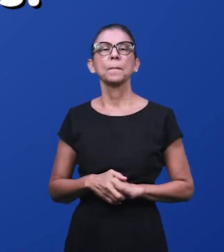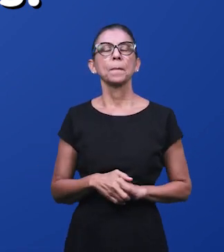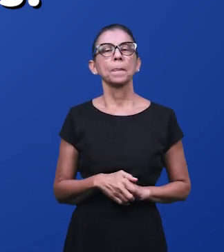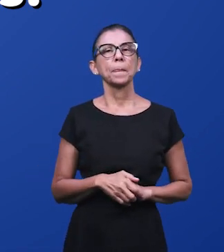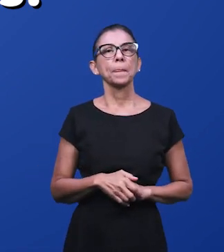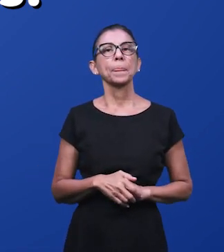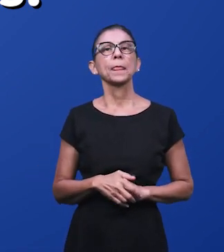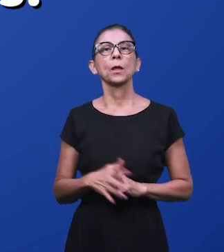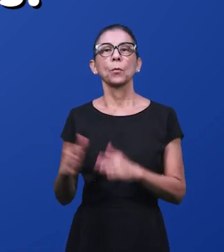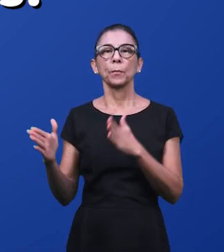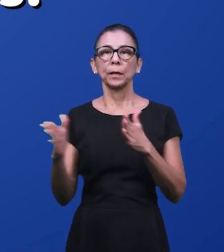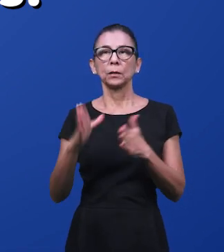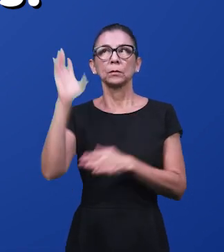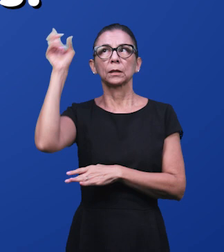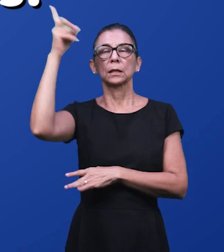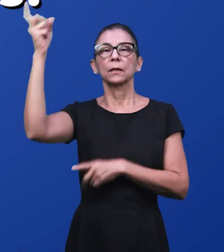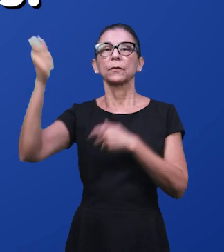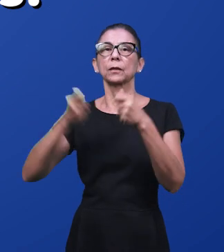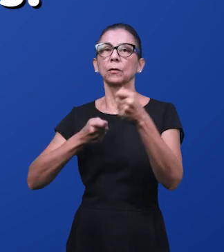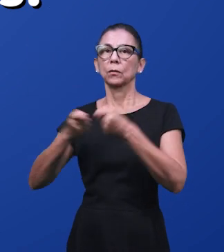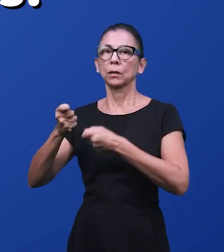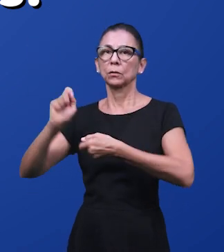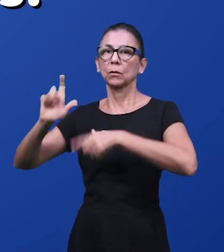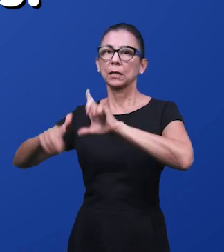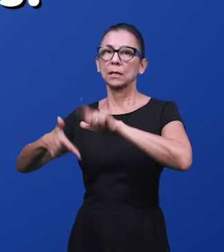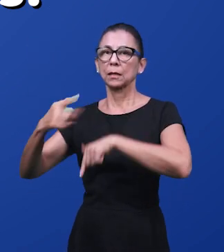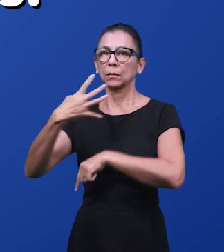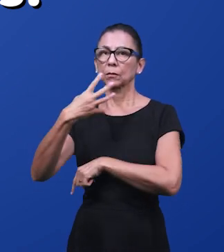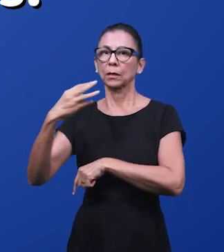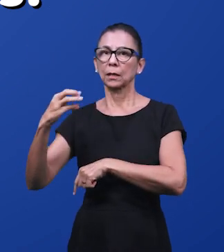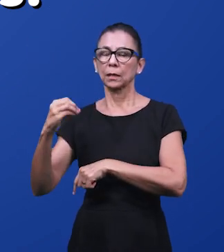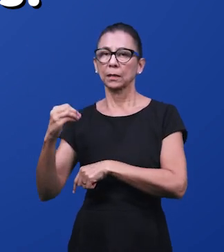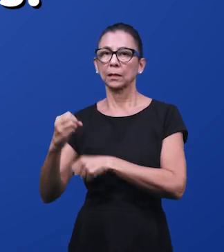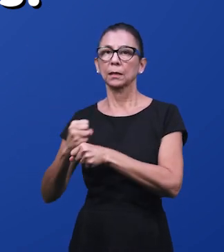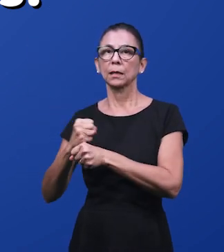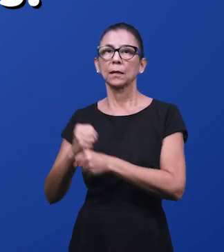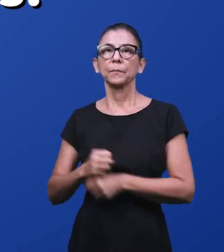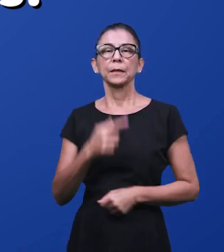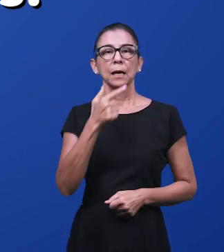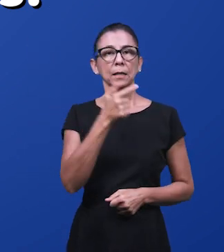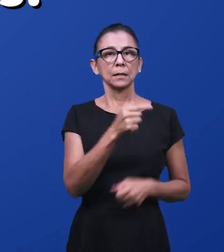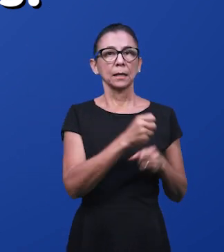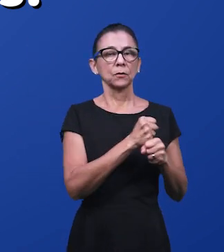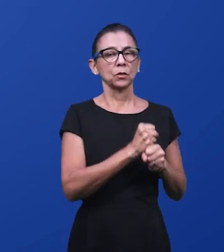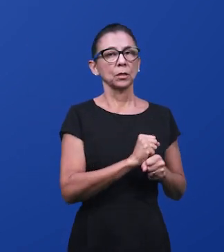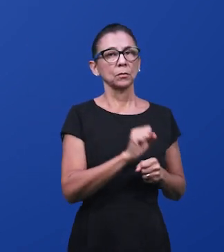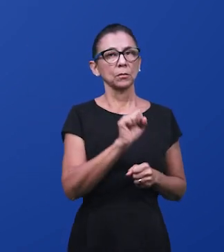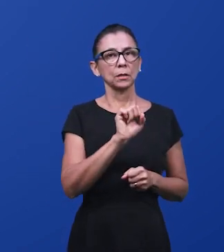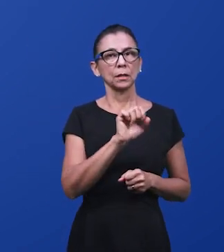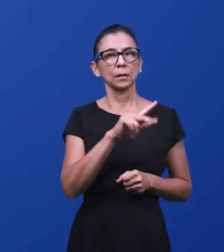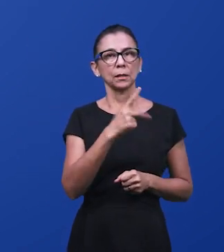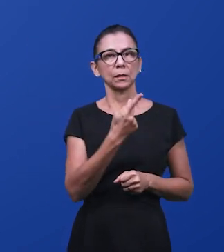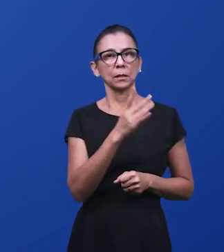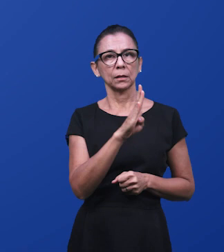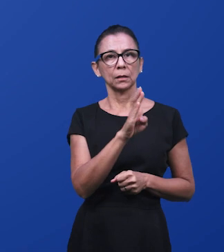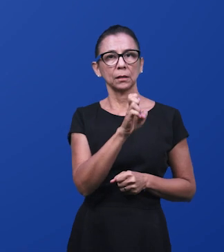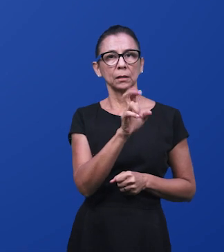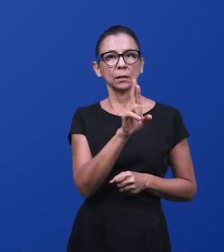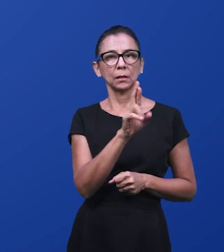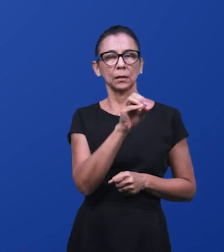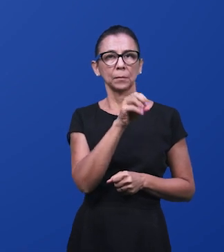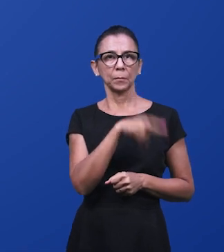40 anos, 7 anos em Hebrom, e em Jerusalém 33. Pai do Senhor. Então nós encontramos